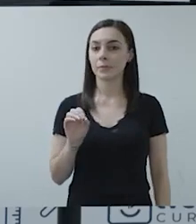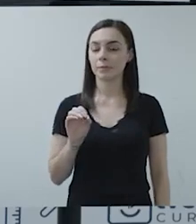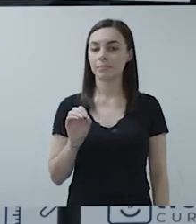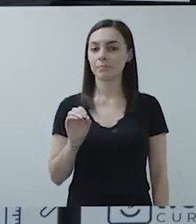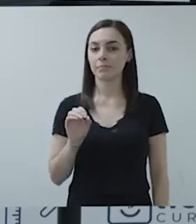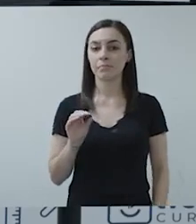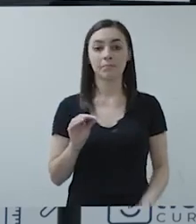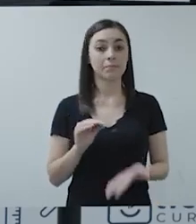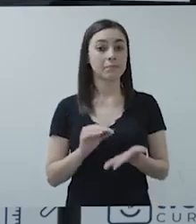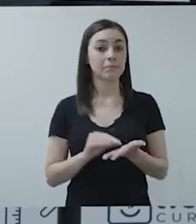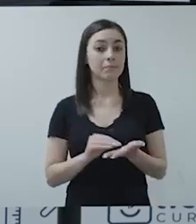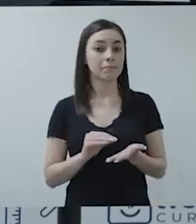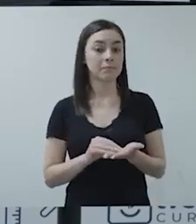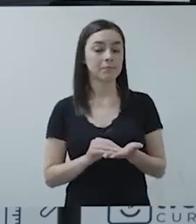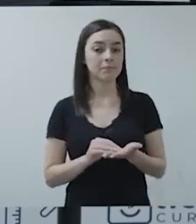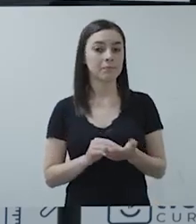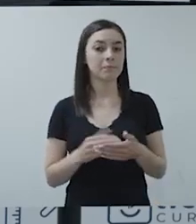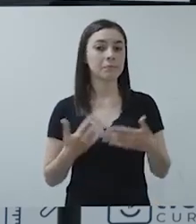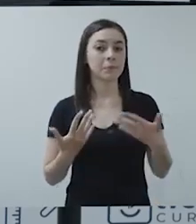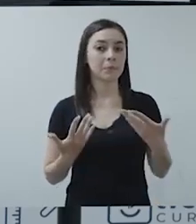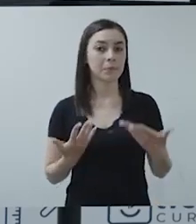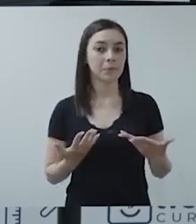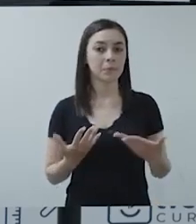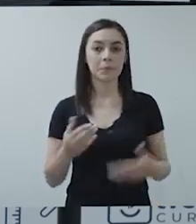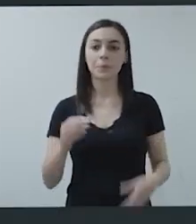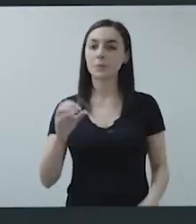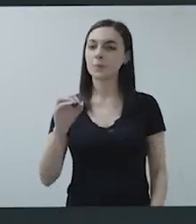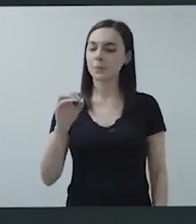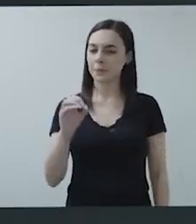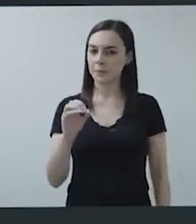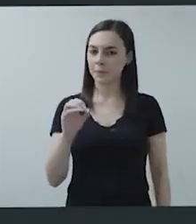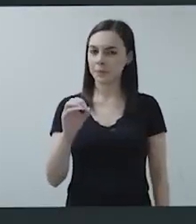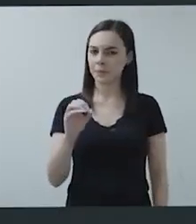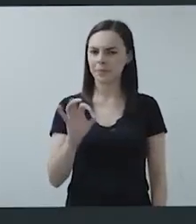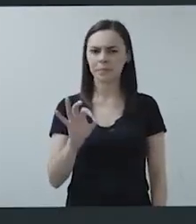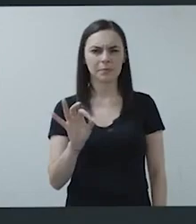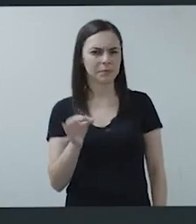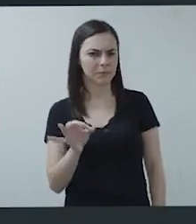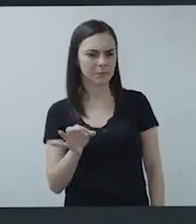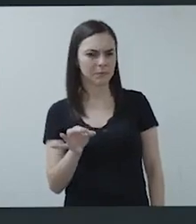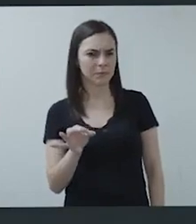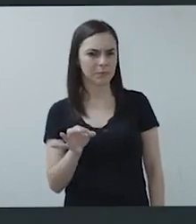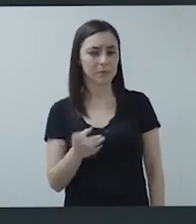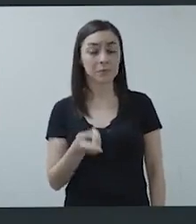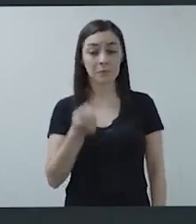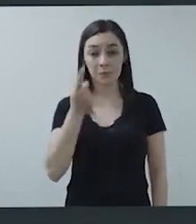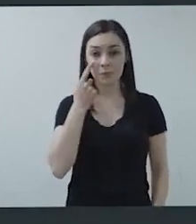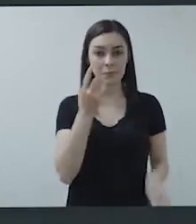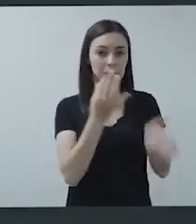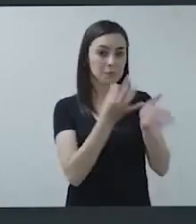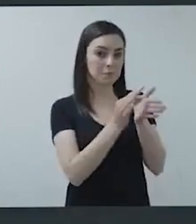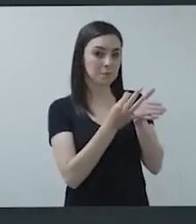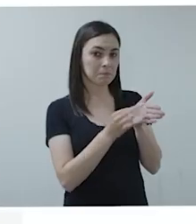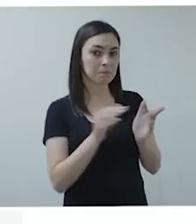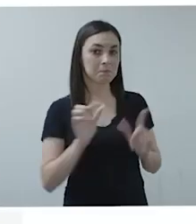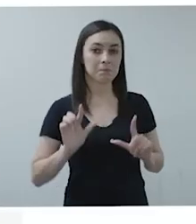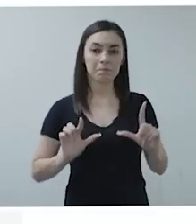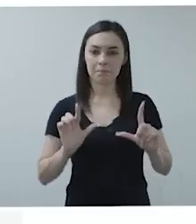Está faltando a letra O. Será que é isso mesmo? Vamos conferir lá na